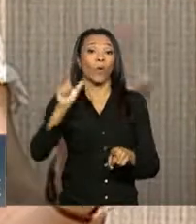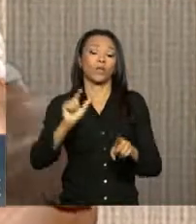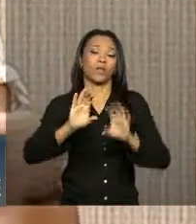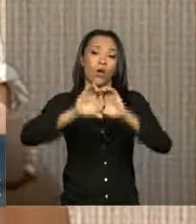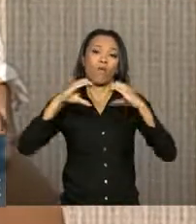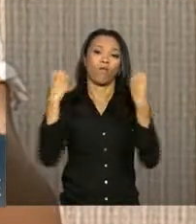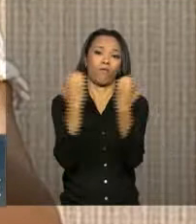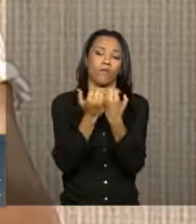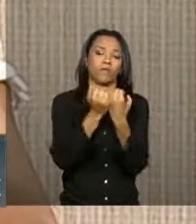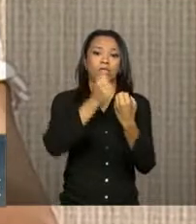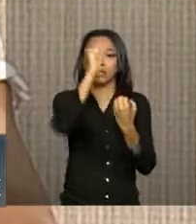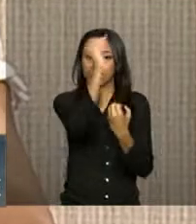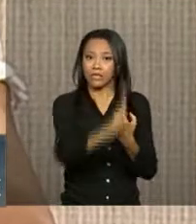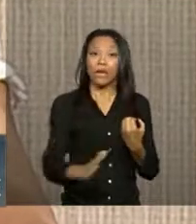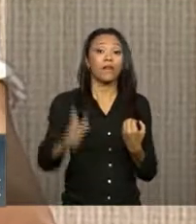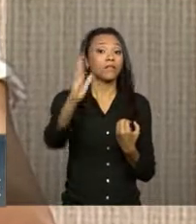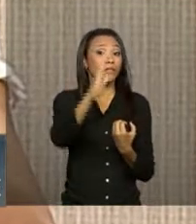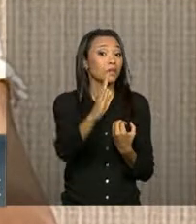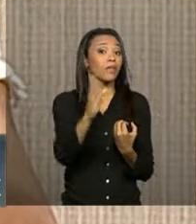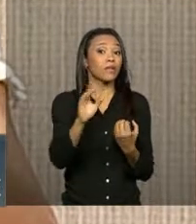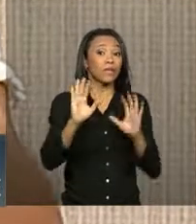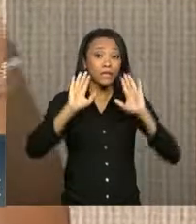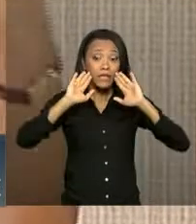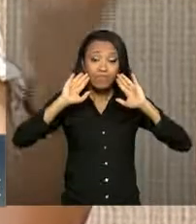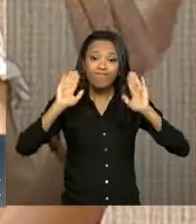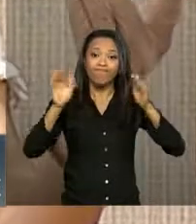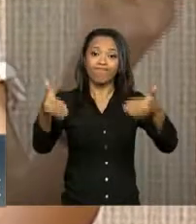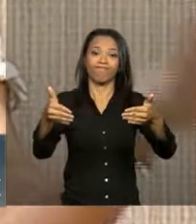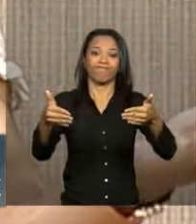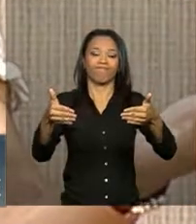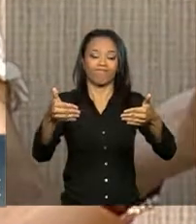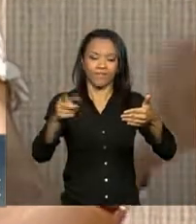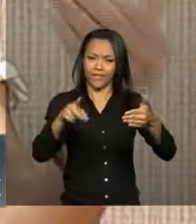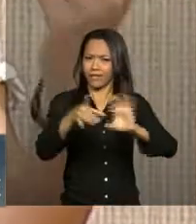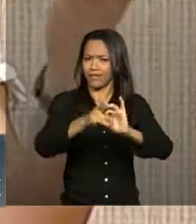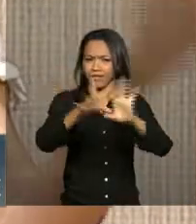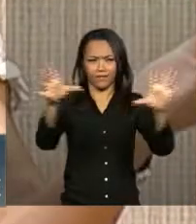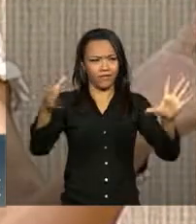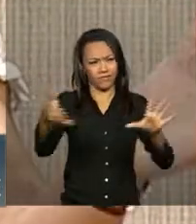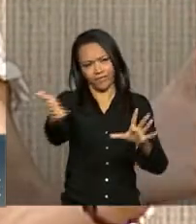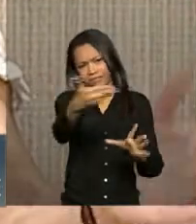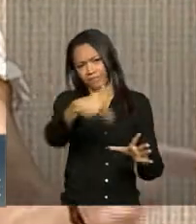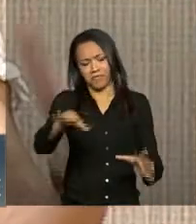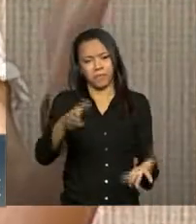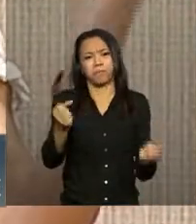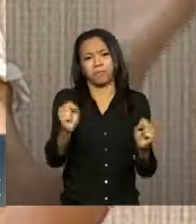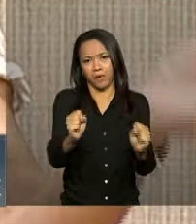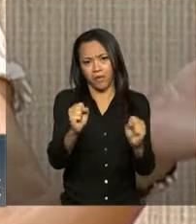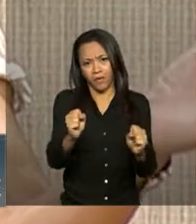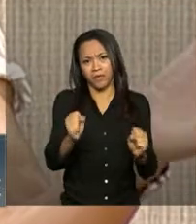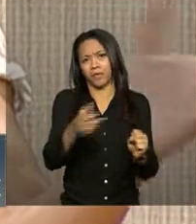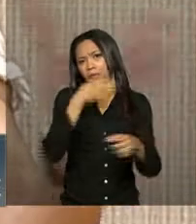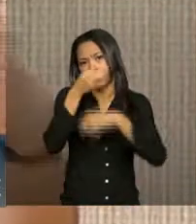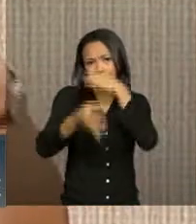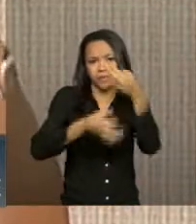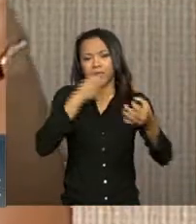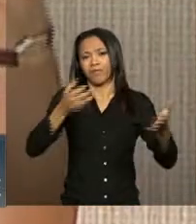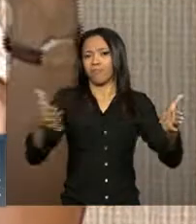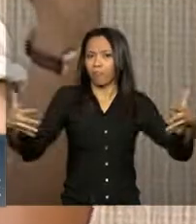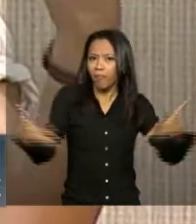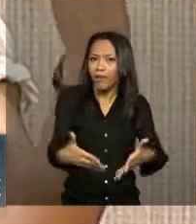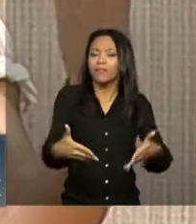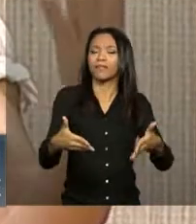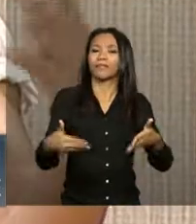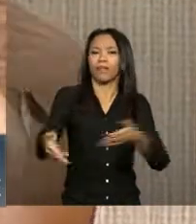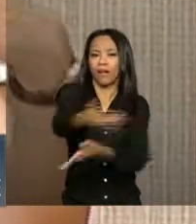nacional também né que dedica é uma conferência livre para que vocês possam ser protagonistas nem